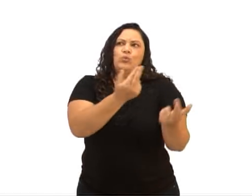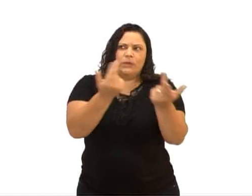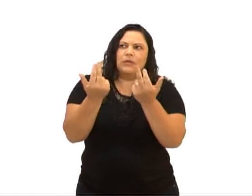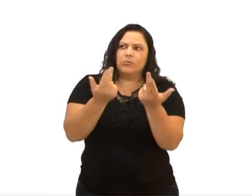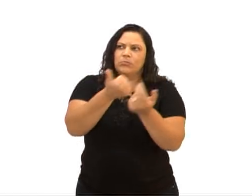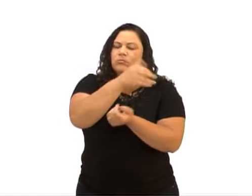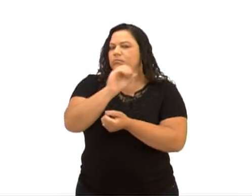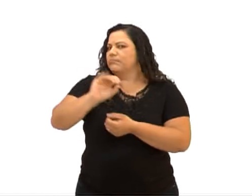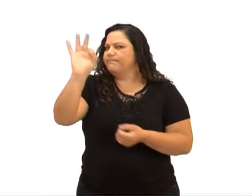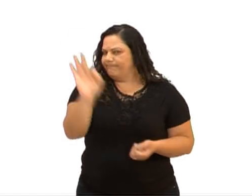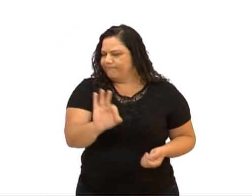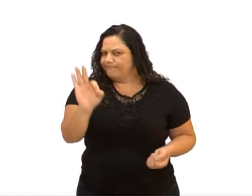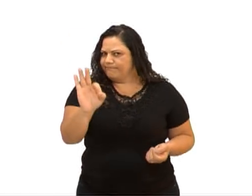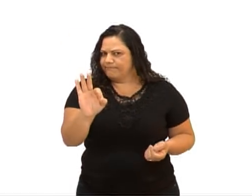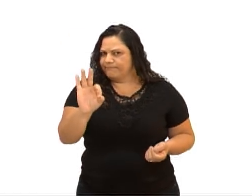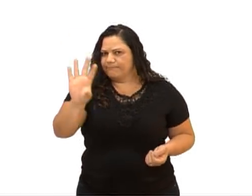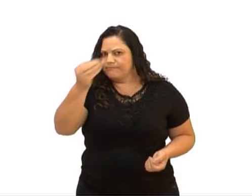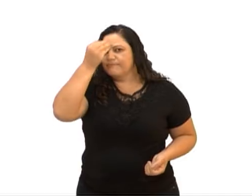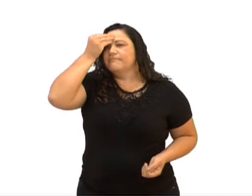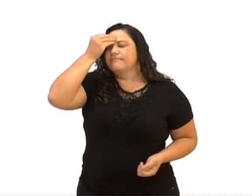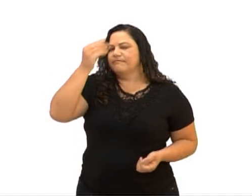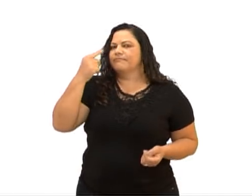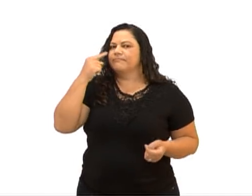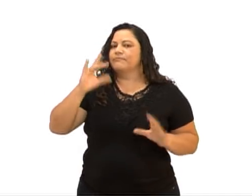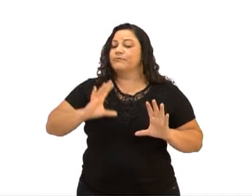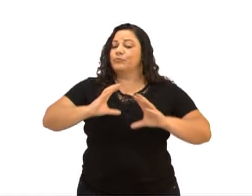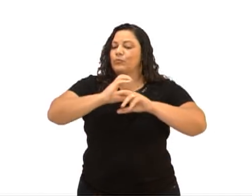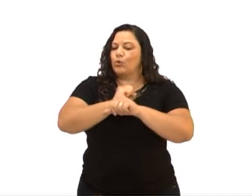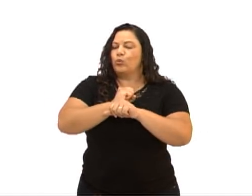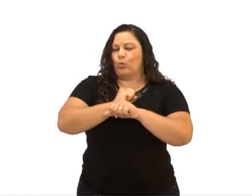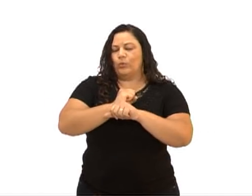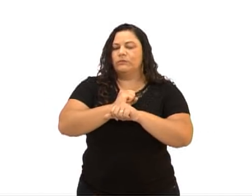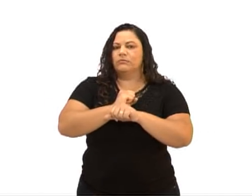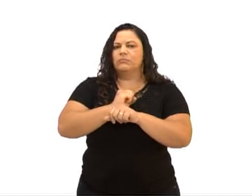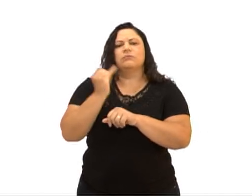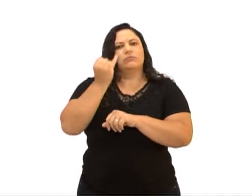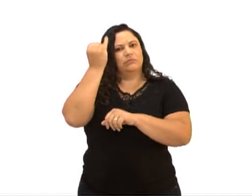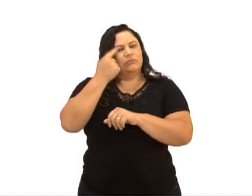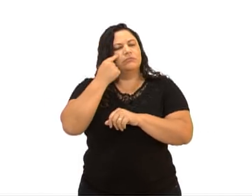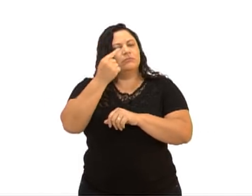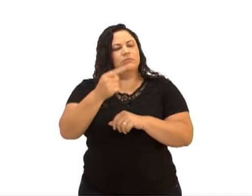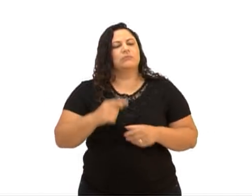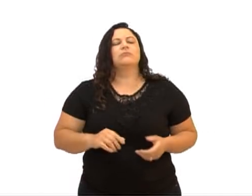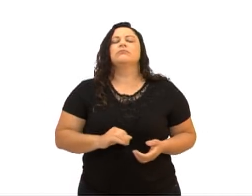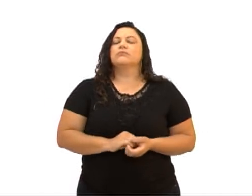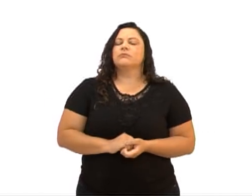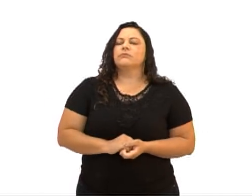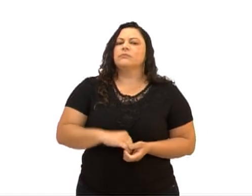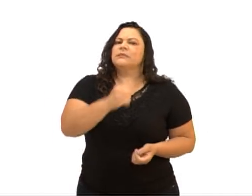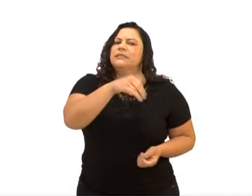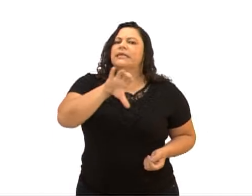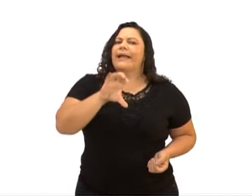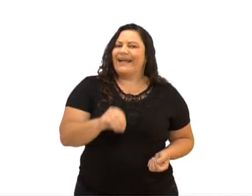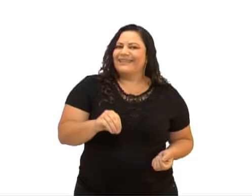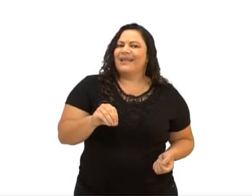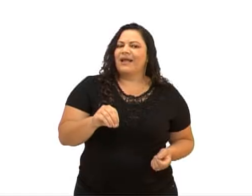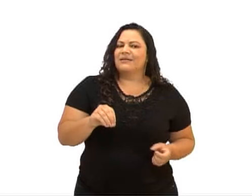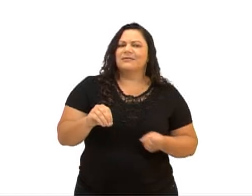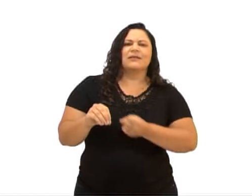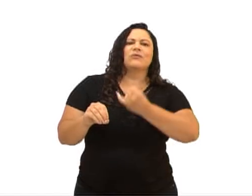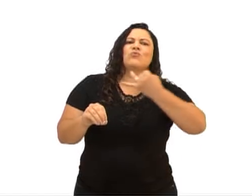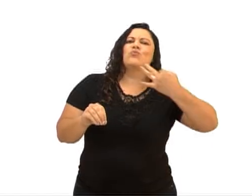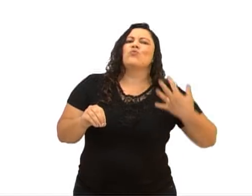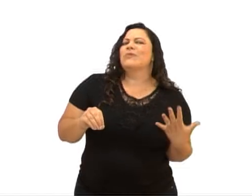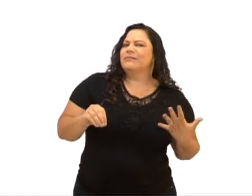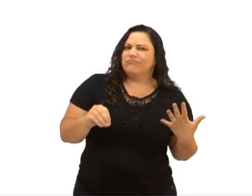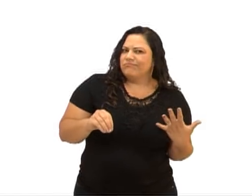informação. Sempre é importante ter o total para conseguir encontrar aquilo que eu estou procurando. 10 alunos equivalem a